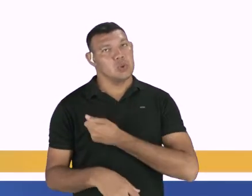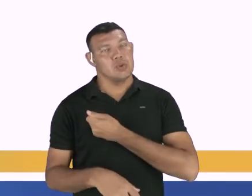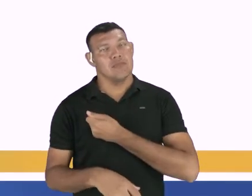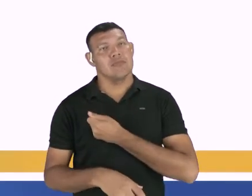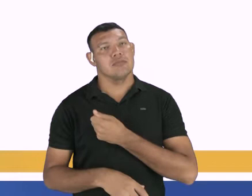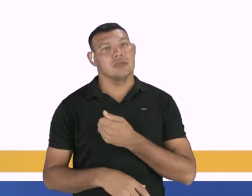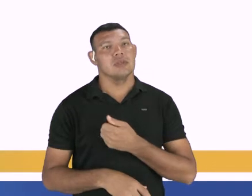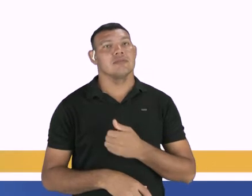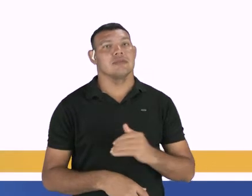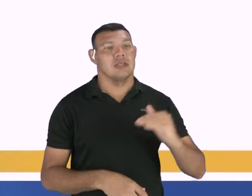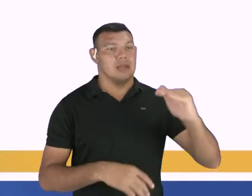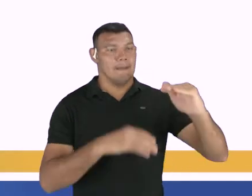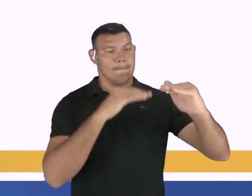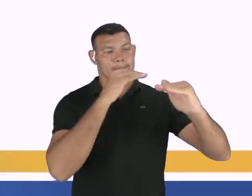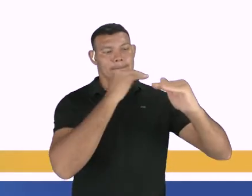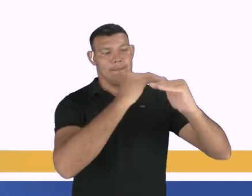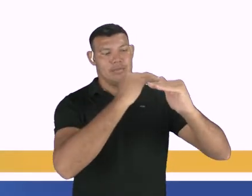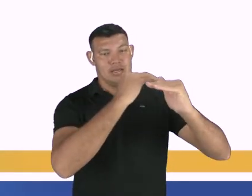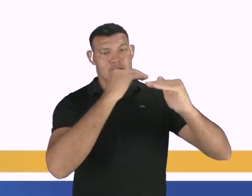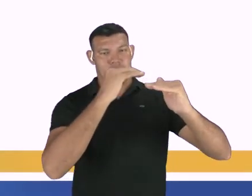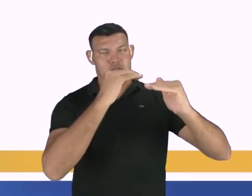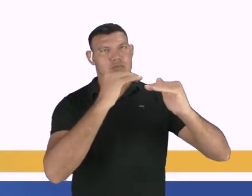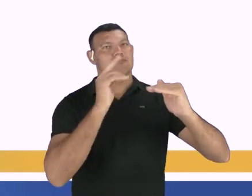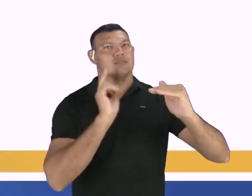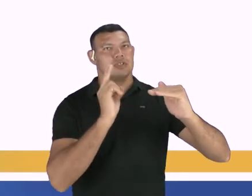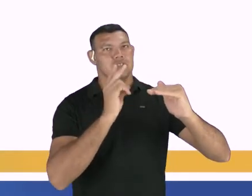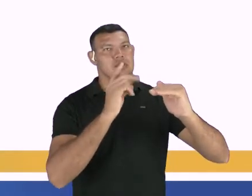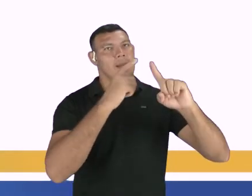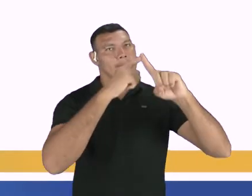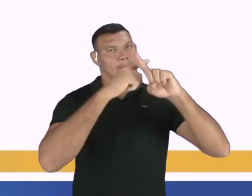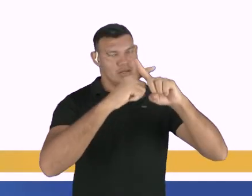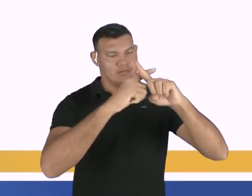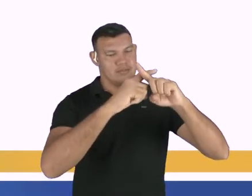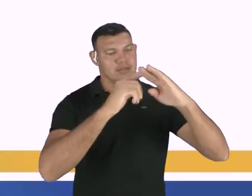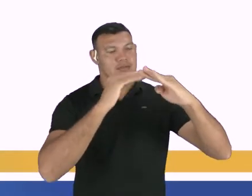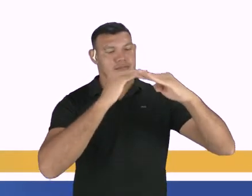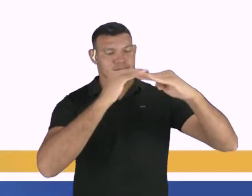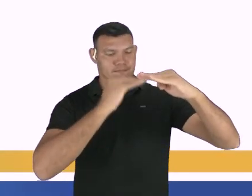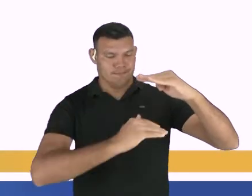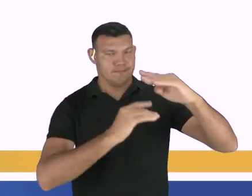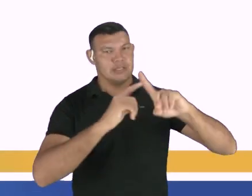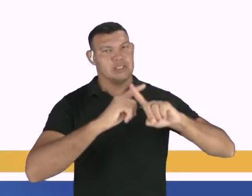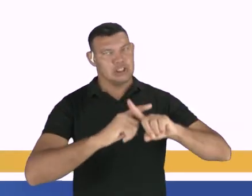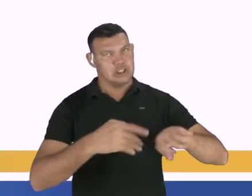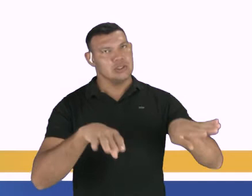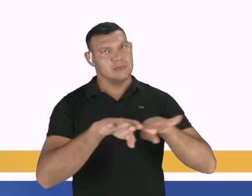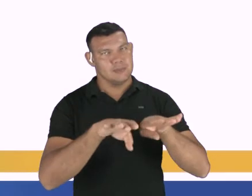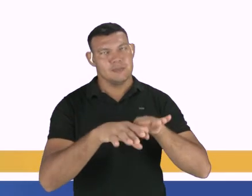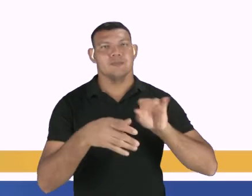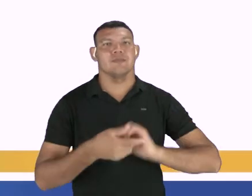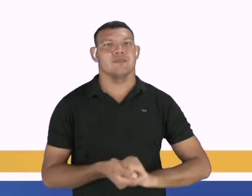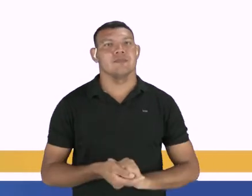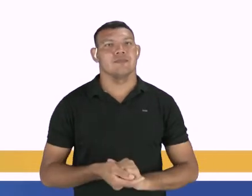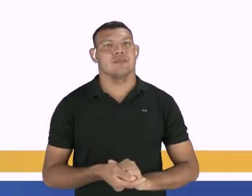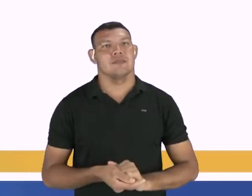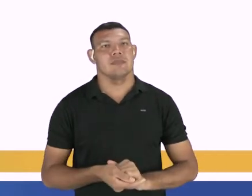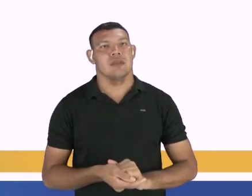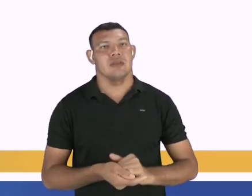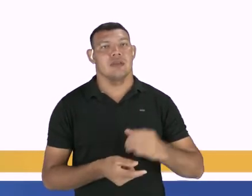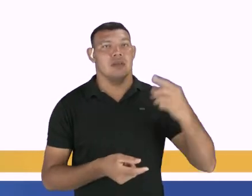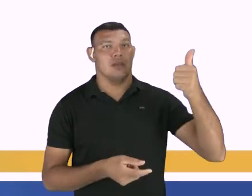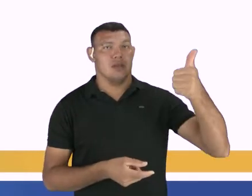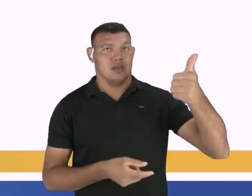5, vezes o denominador da segunda fração, 2. Então, eu tenho 13 vezes 7,